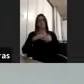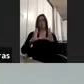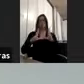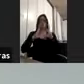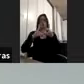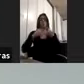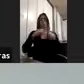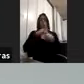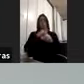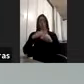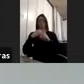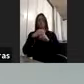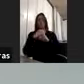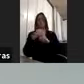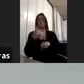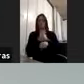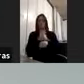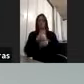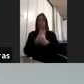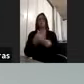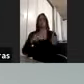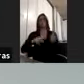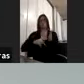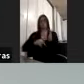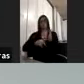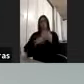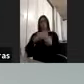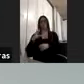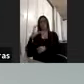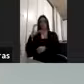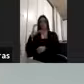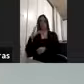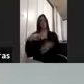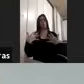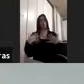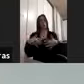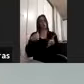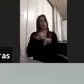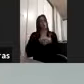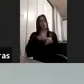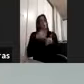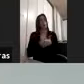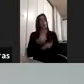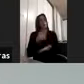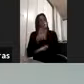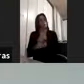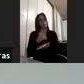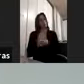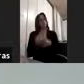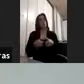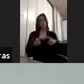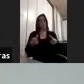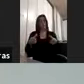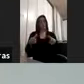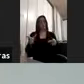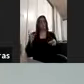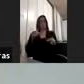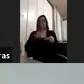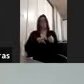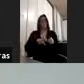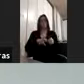metalúrgicos, né, que, claro, estão numa luta grande pela manutenção do emprego, que é a questão